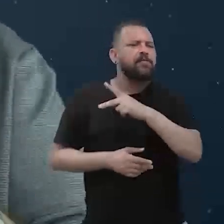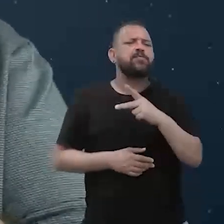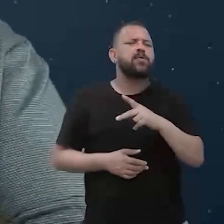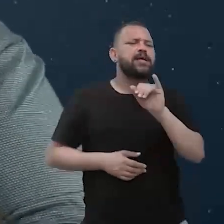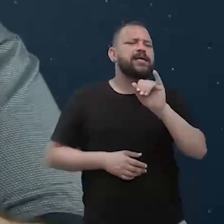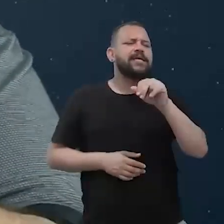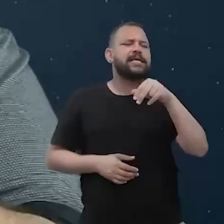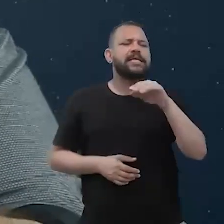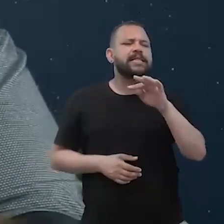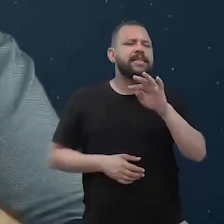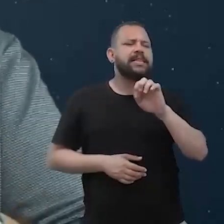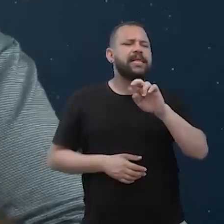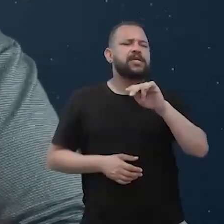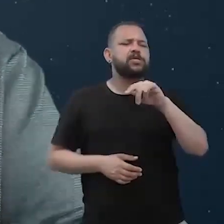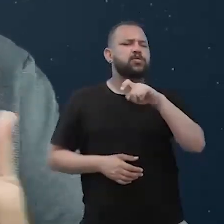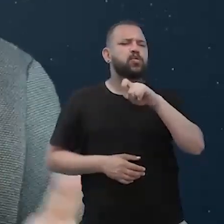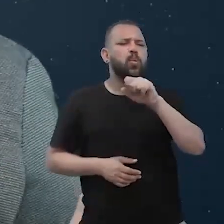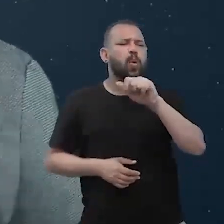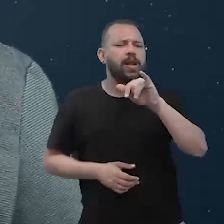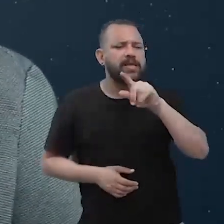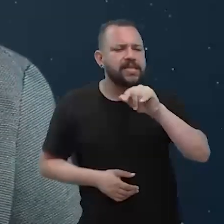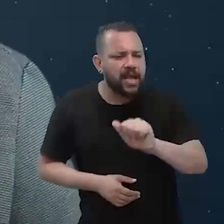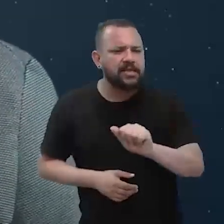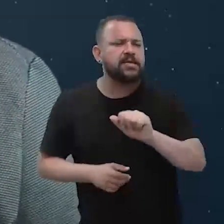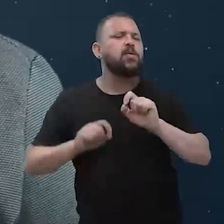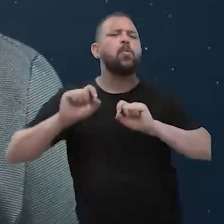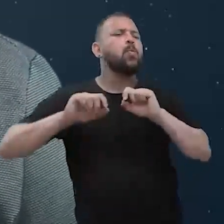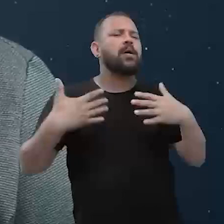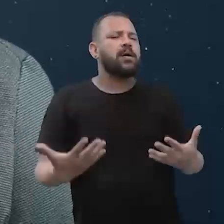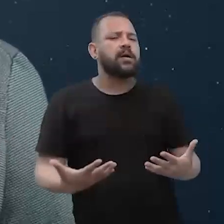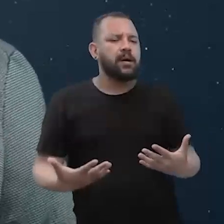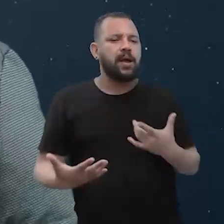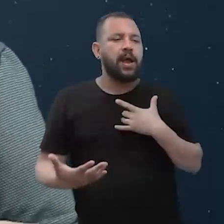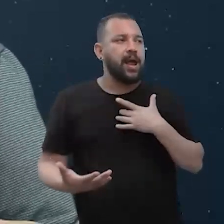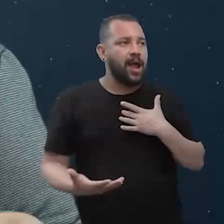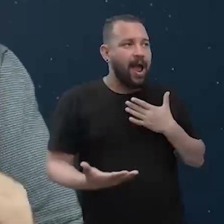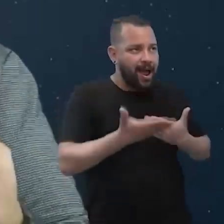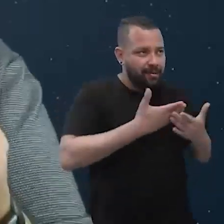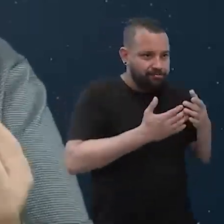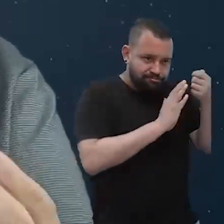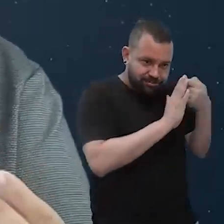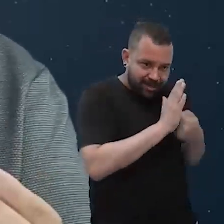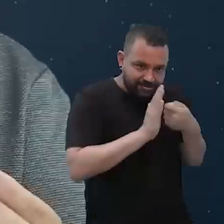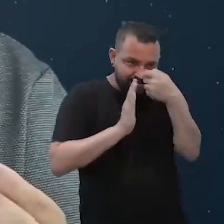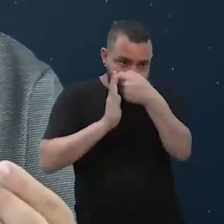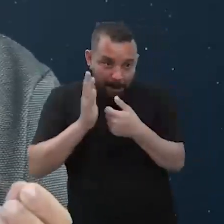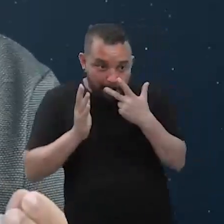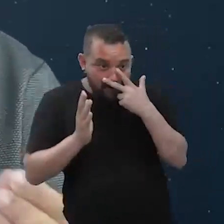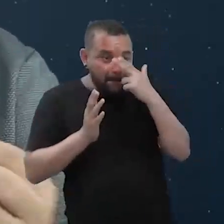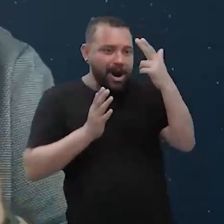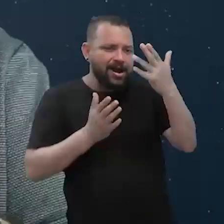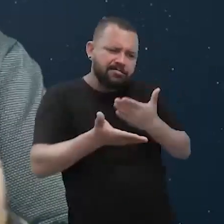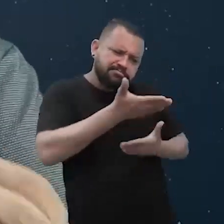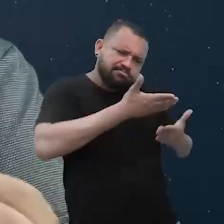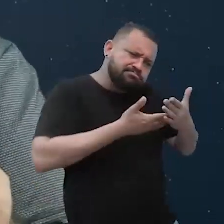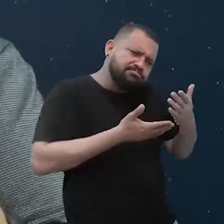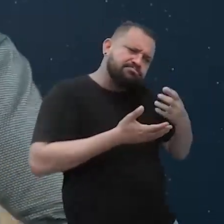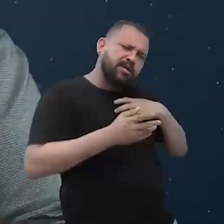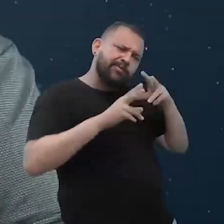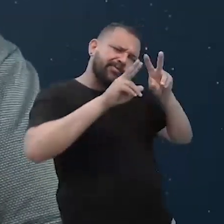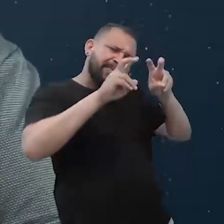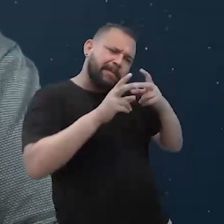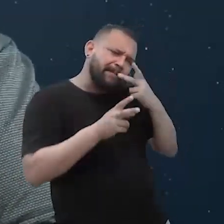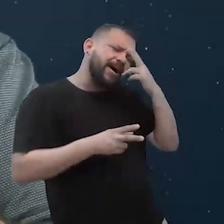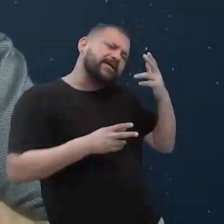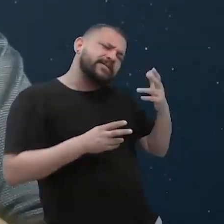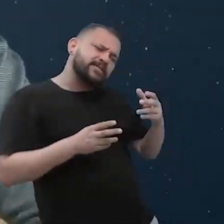A intertextualidade é a relação que se estabelece entre textos. Tá? Você pega textos com assuntos